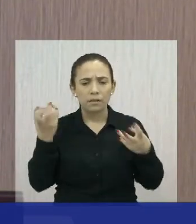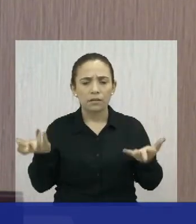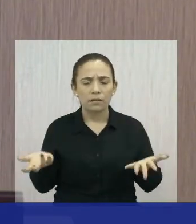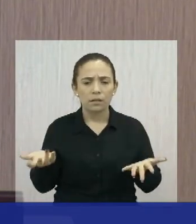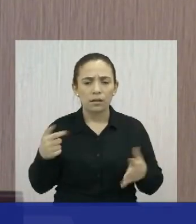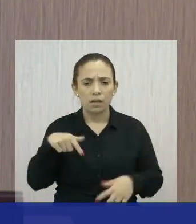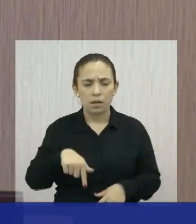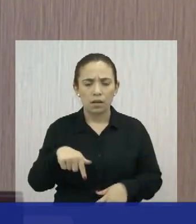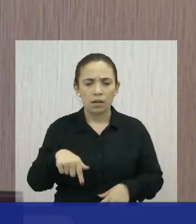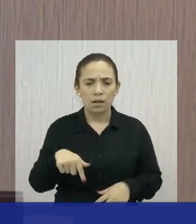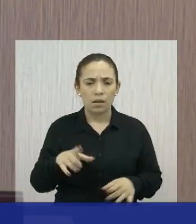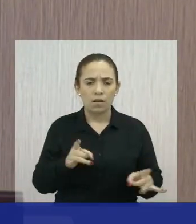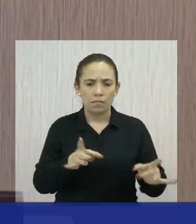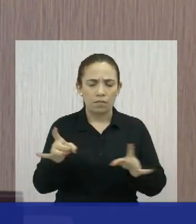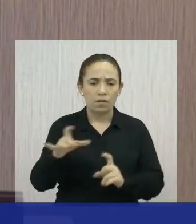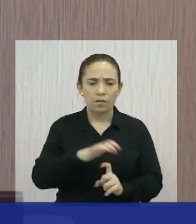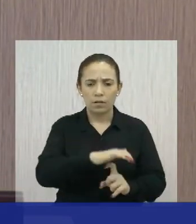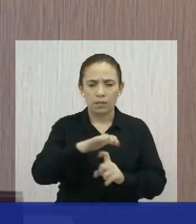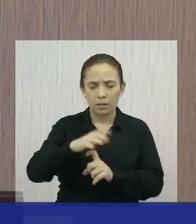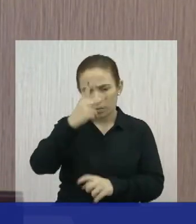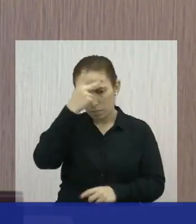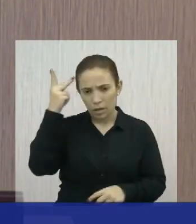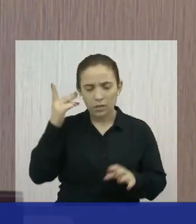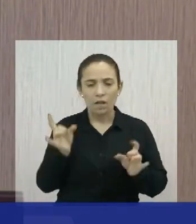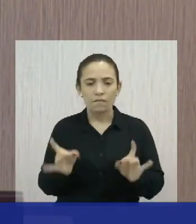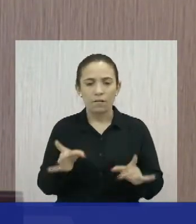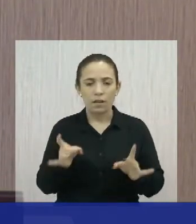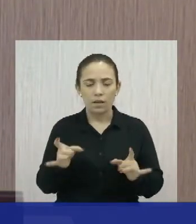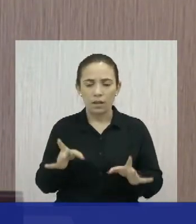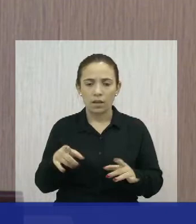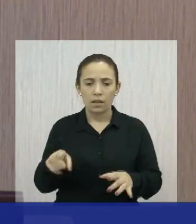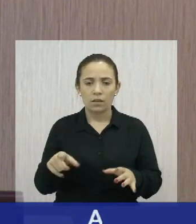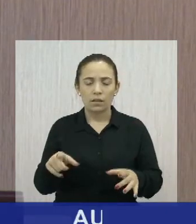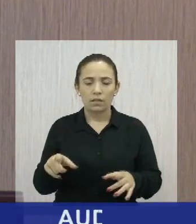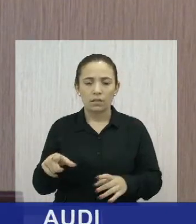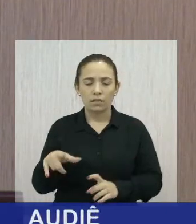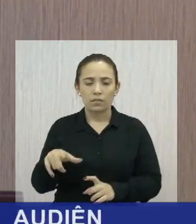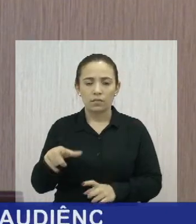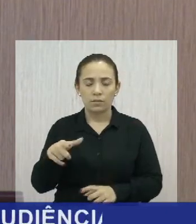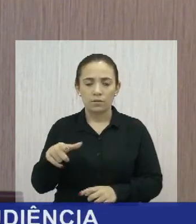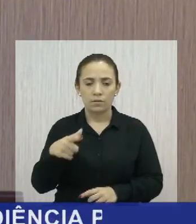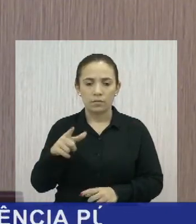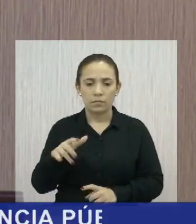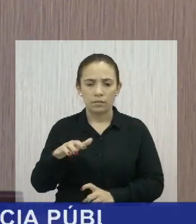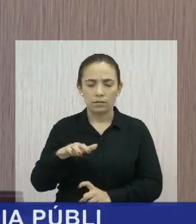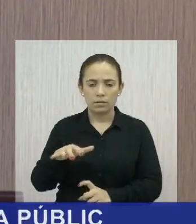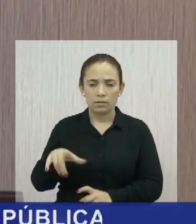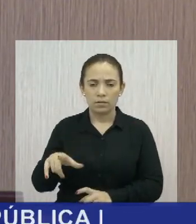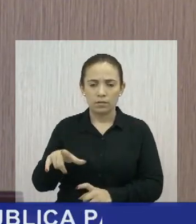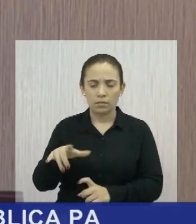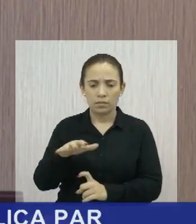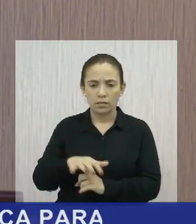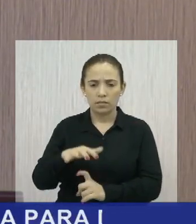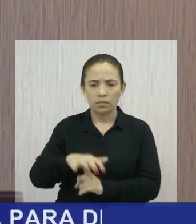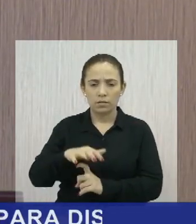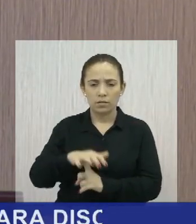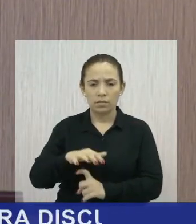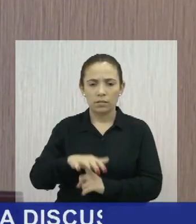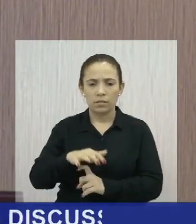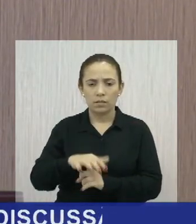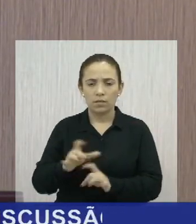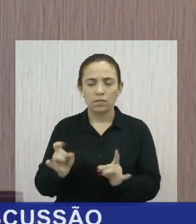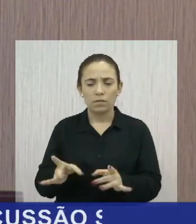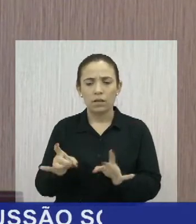na calçada, aquele pequeno empreendedor menor do que eu, ele está lá na minha calçada, cuidado com os comércios que vão